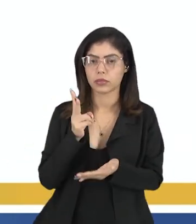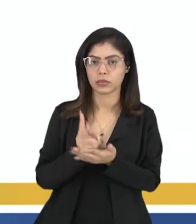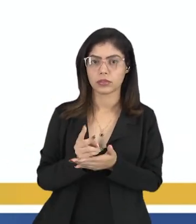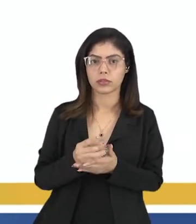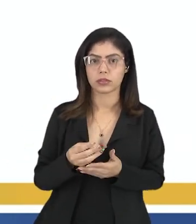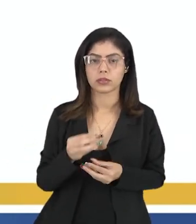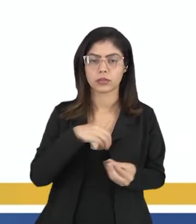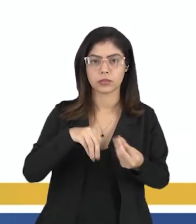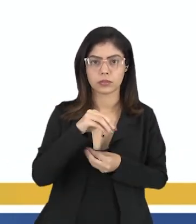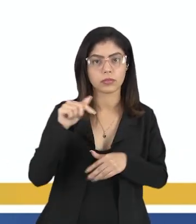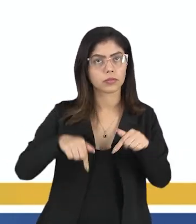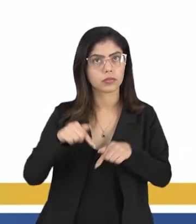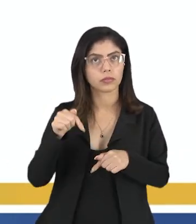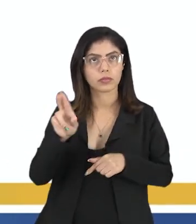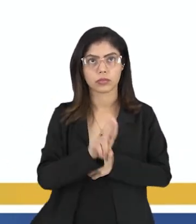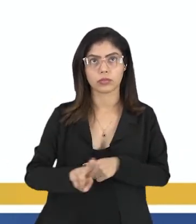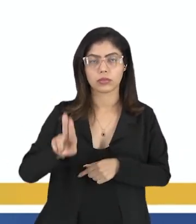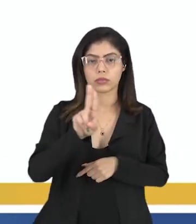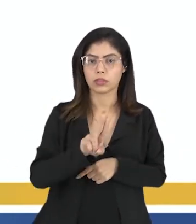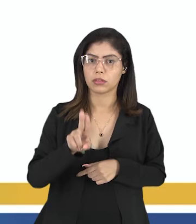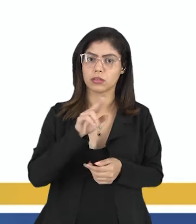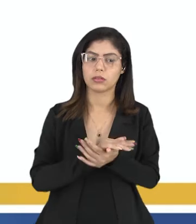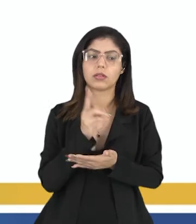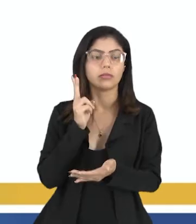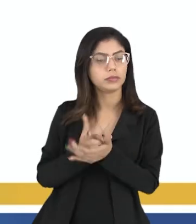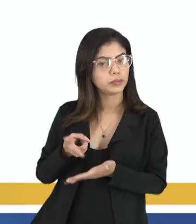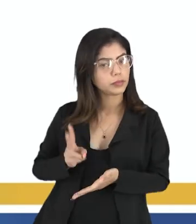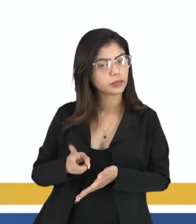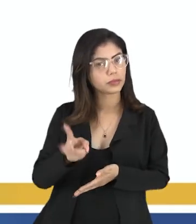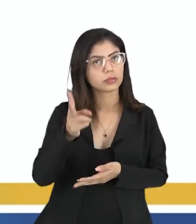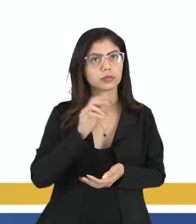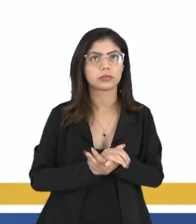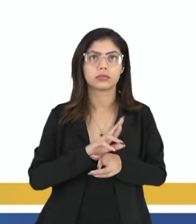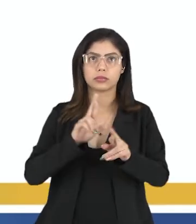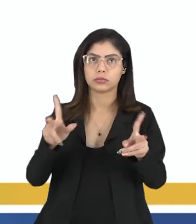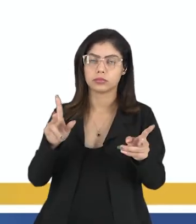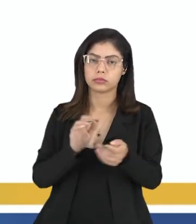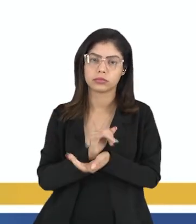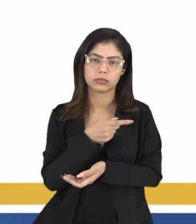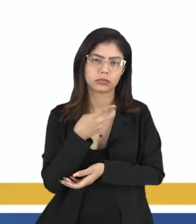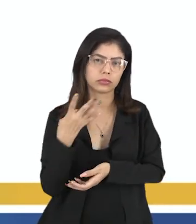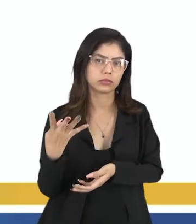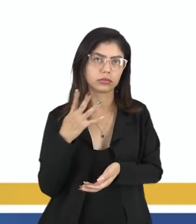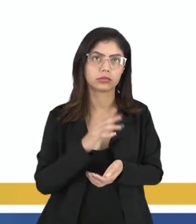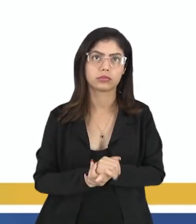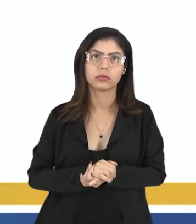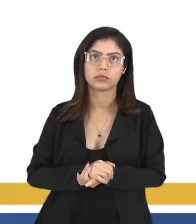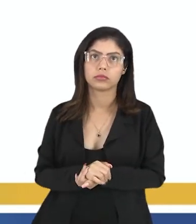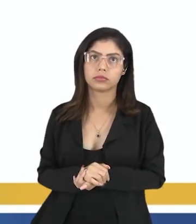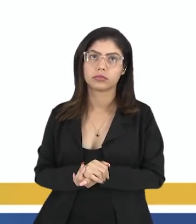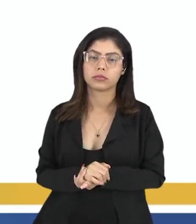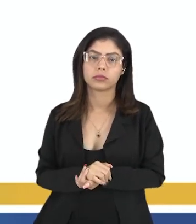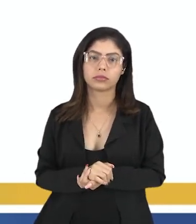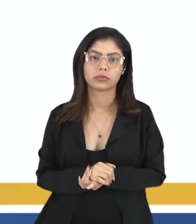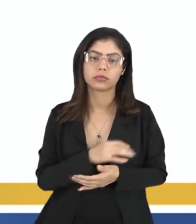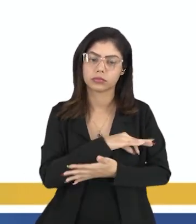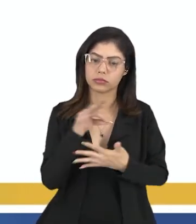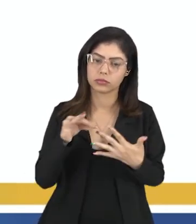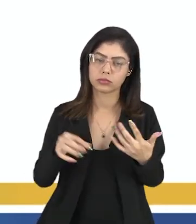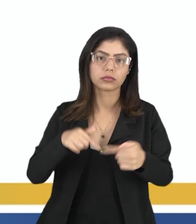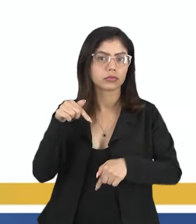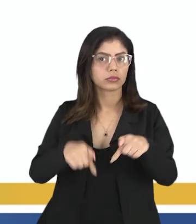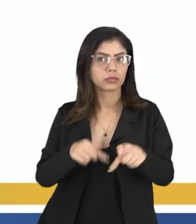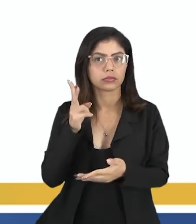uma reação química, os átomos, eles continuam inalterados, a quantidade de átomos, de